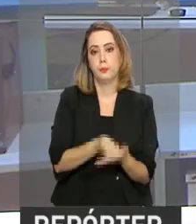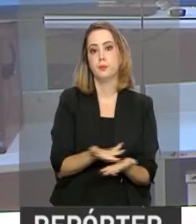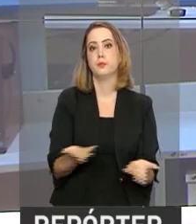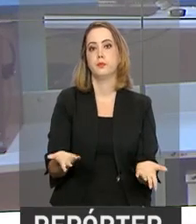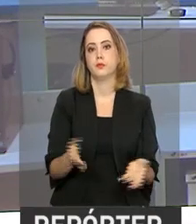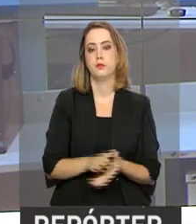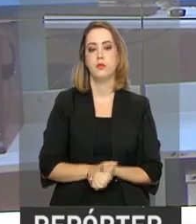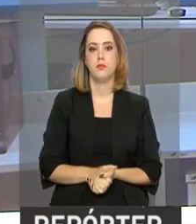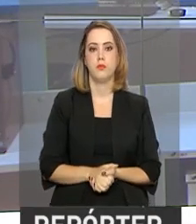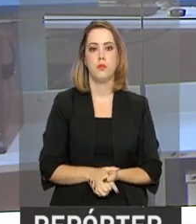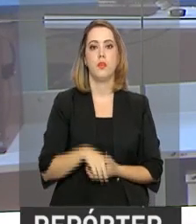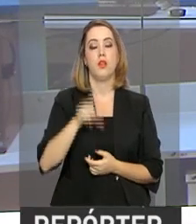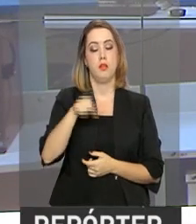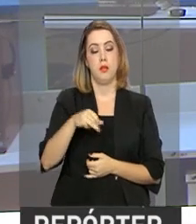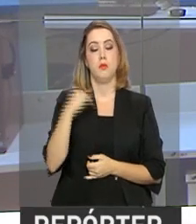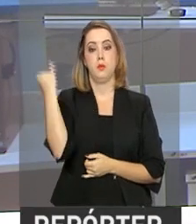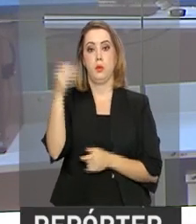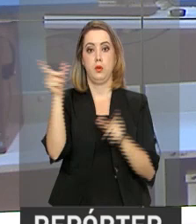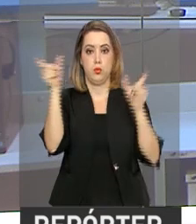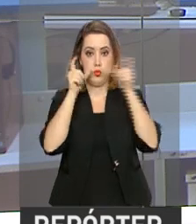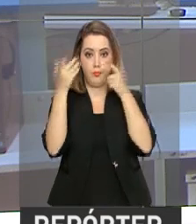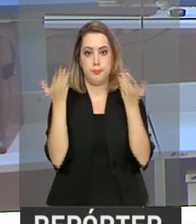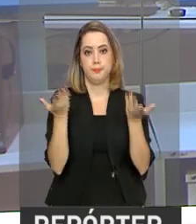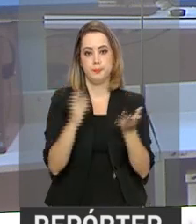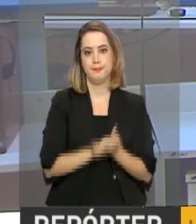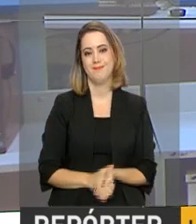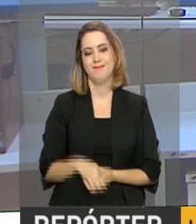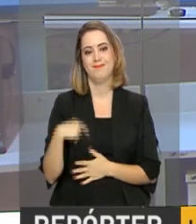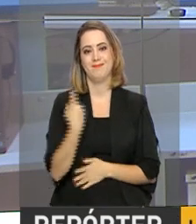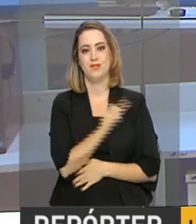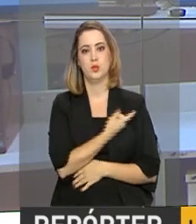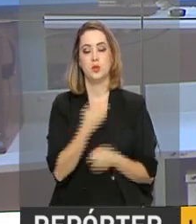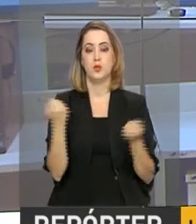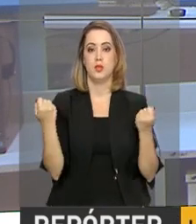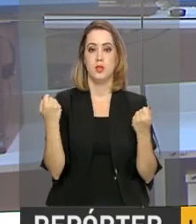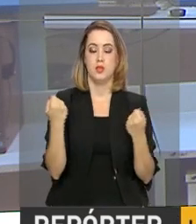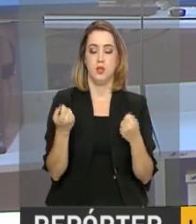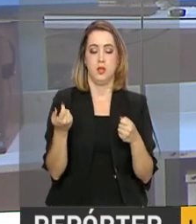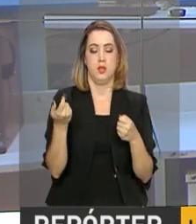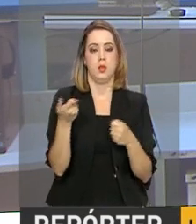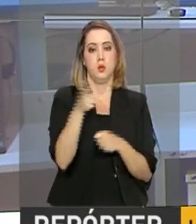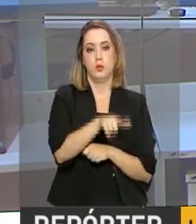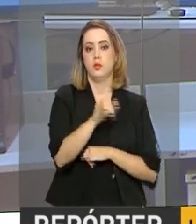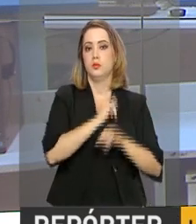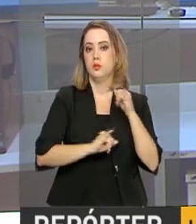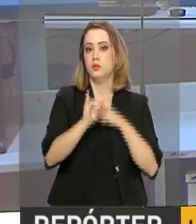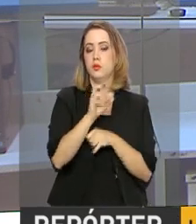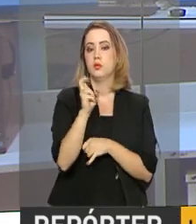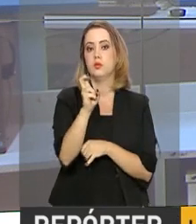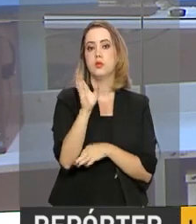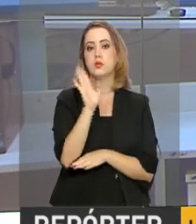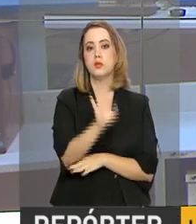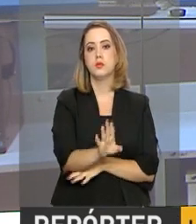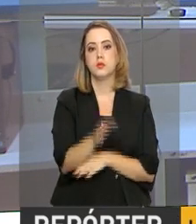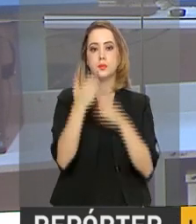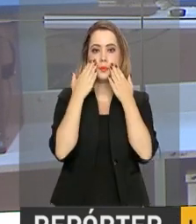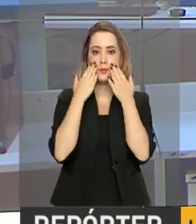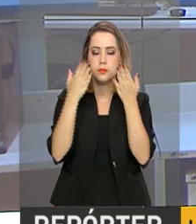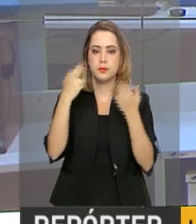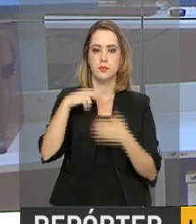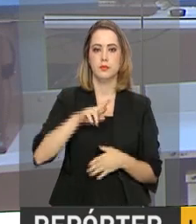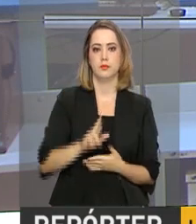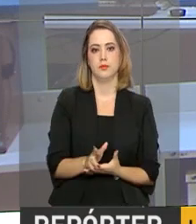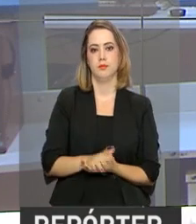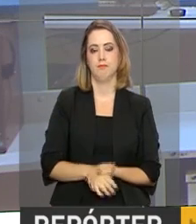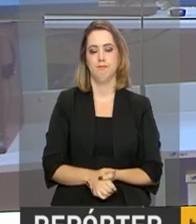é importante estar atento e nós ficamos por aqui voltamos a qualquer momento com outras informações com as cinco da tarde na próxima edição do